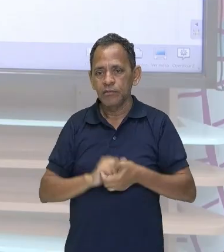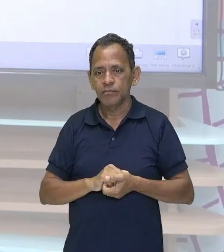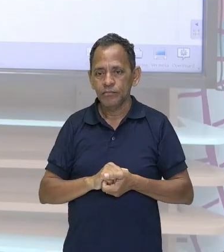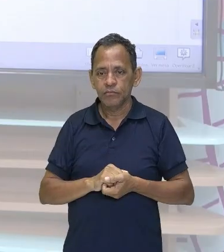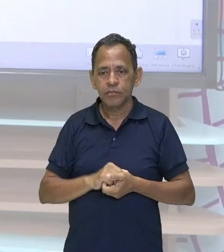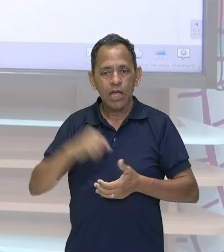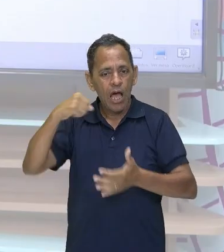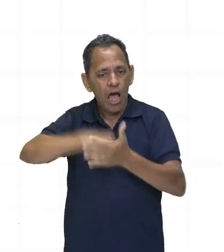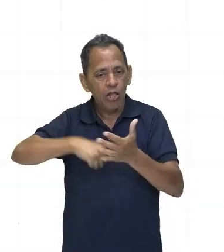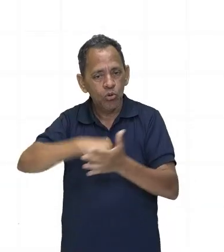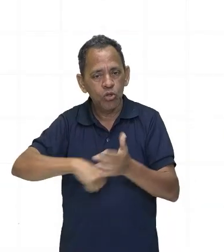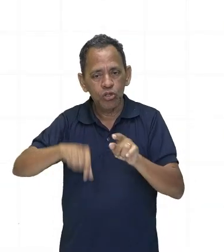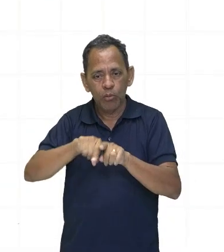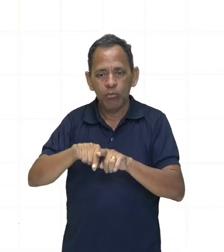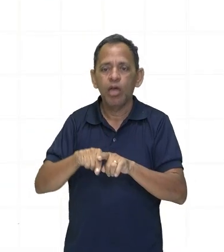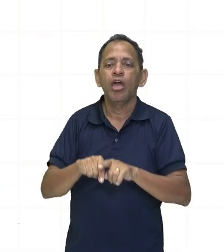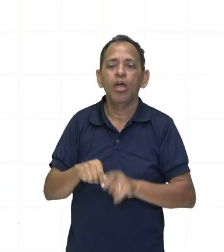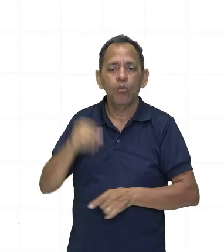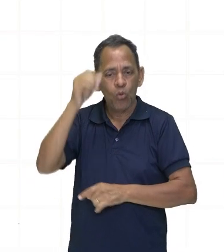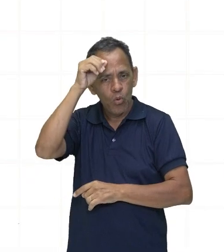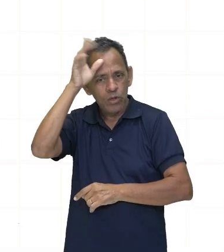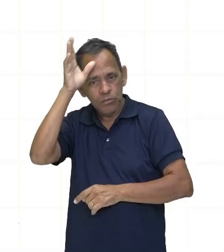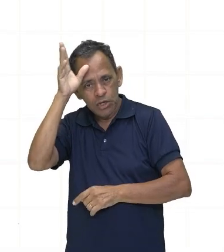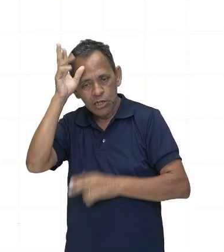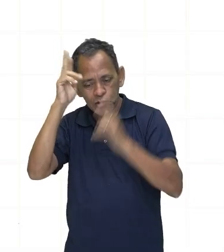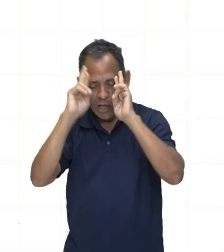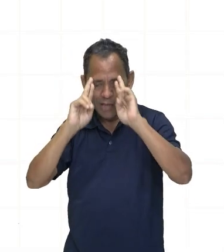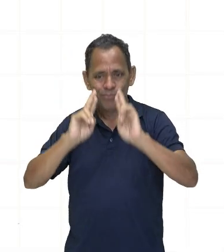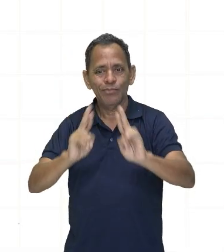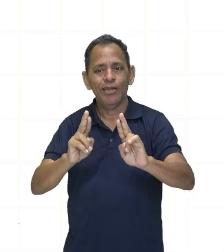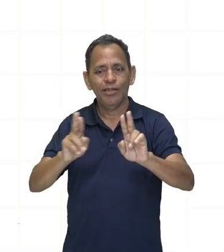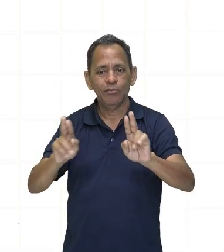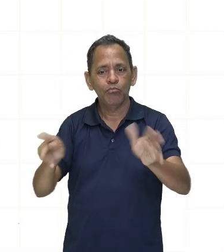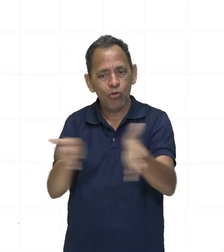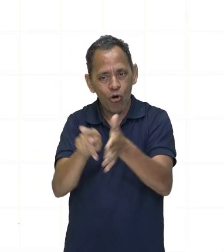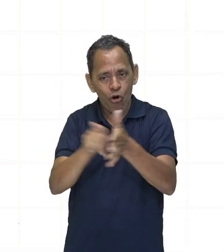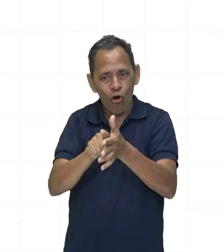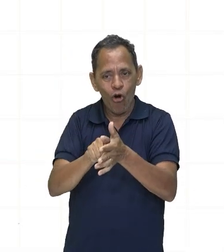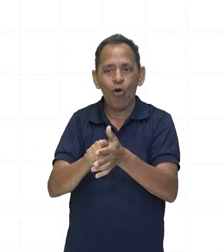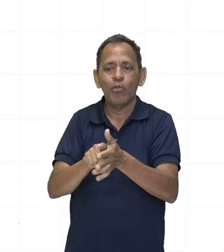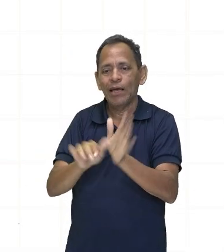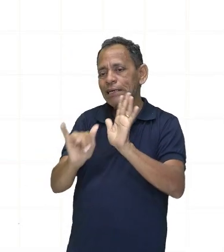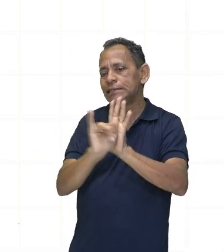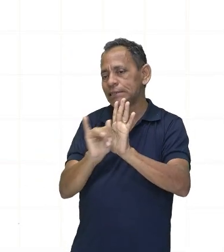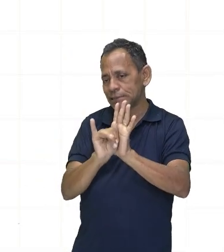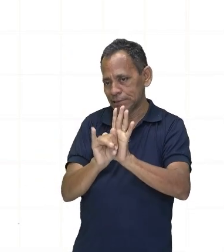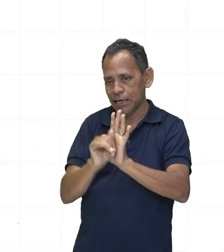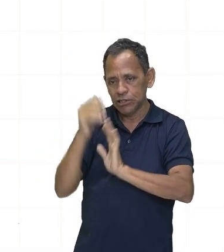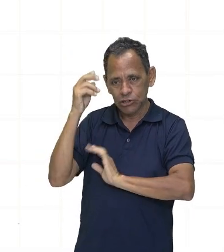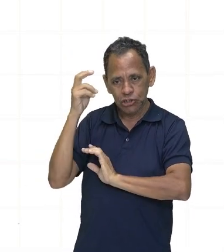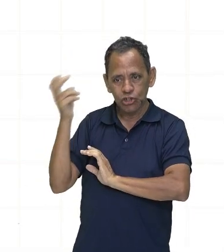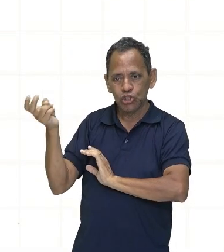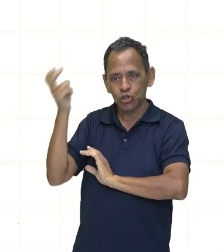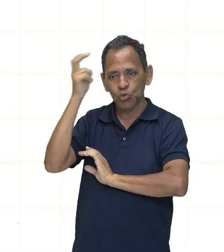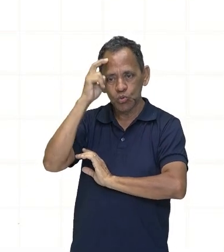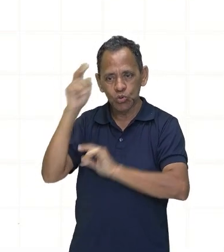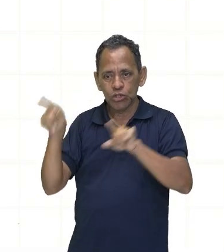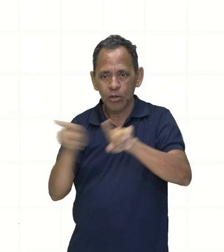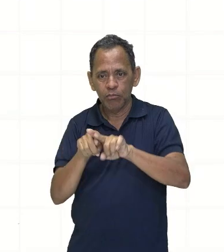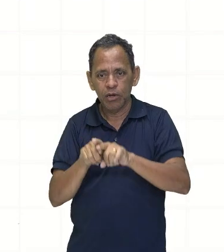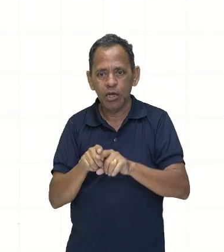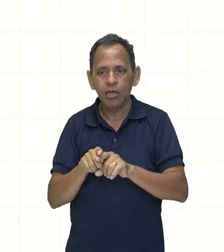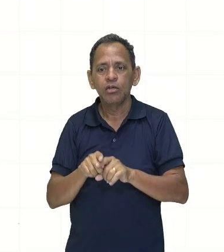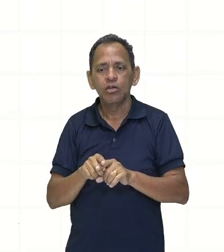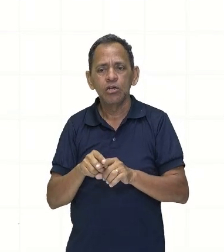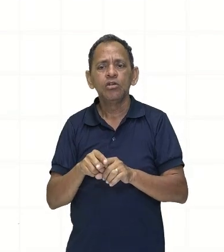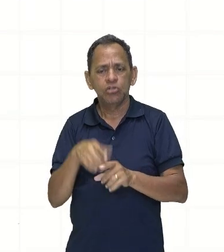por reconhecimento e respeito à sua identidade e cultura, né, que a gente colocou até lá no início como um dos